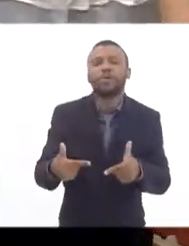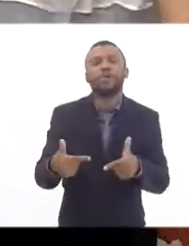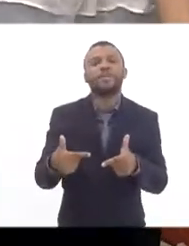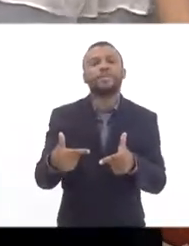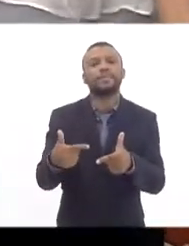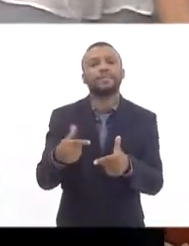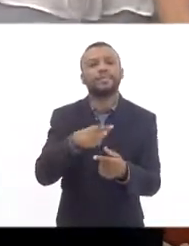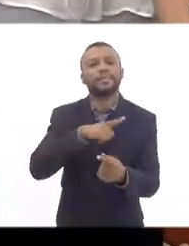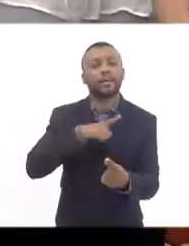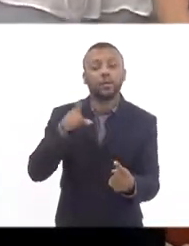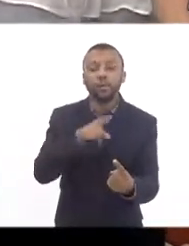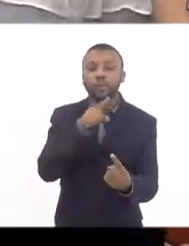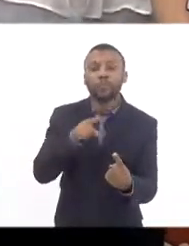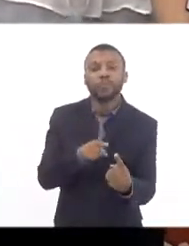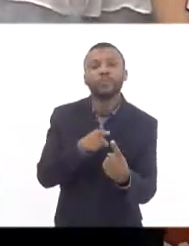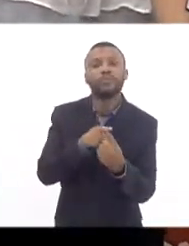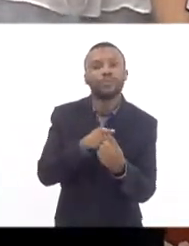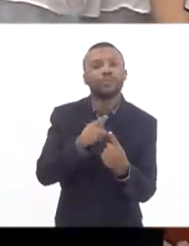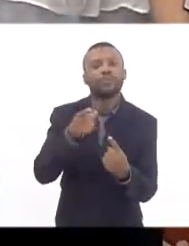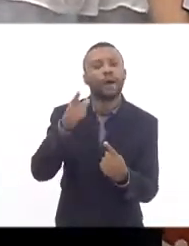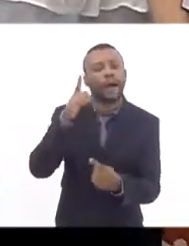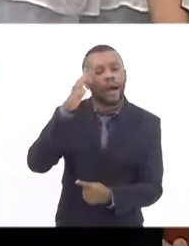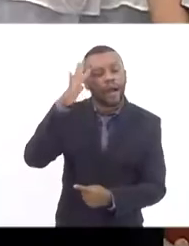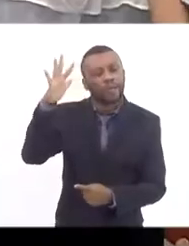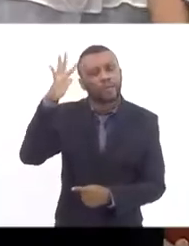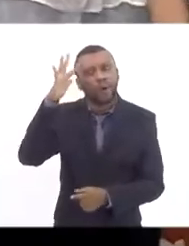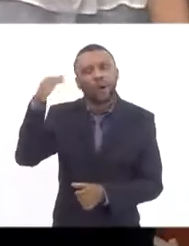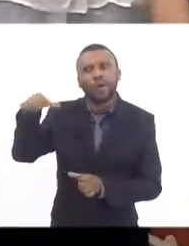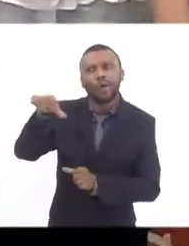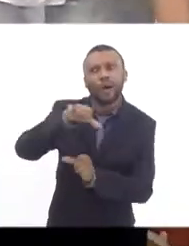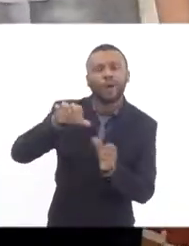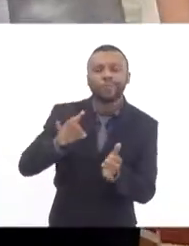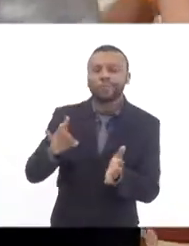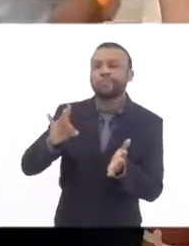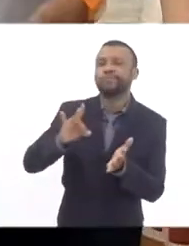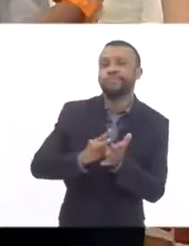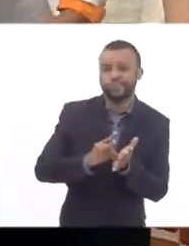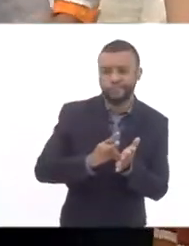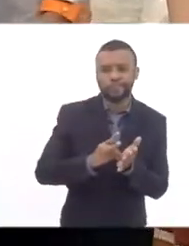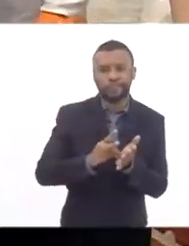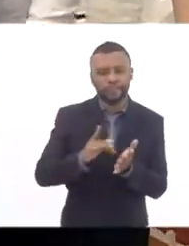que levem à concretização de objetivos.